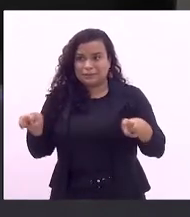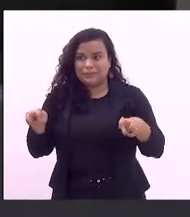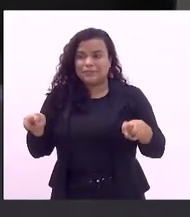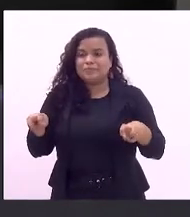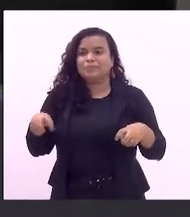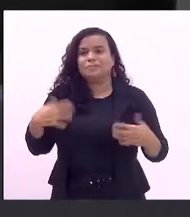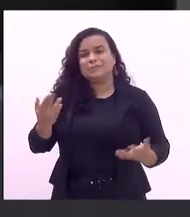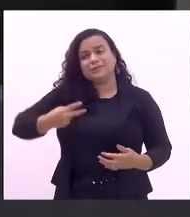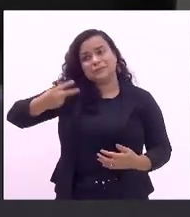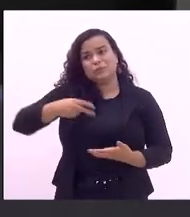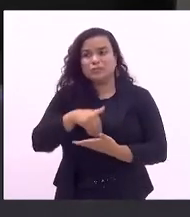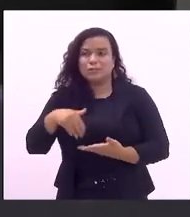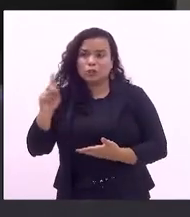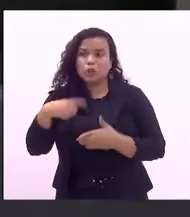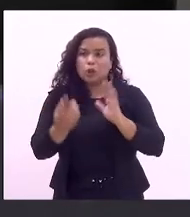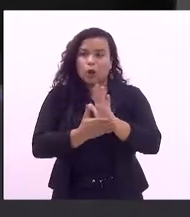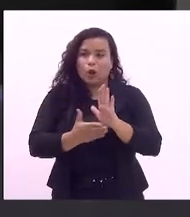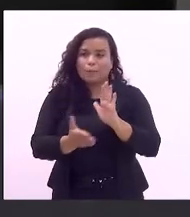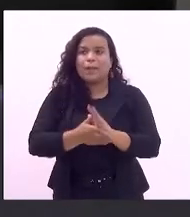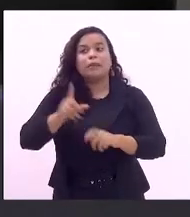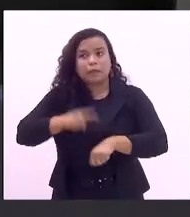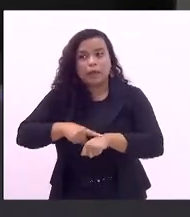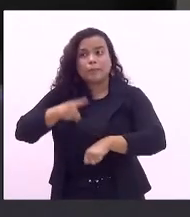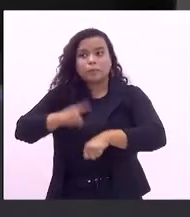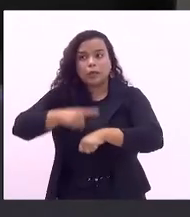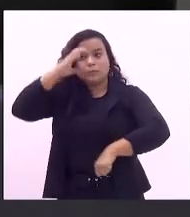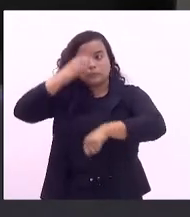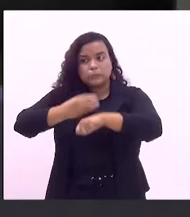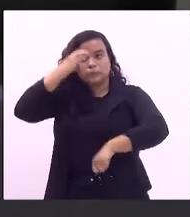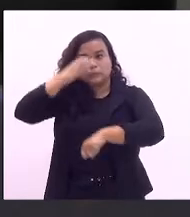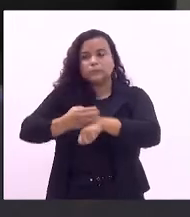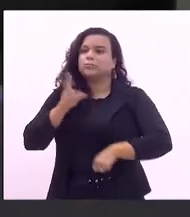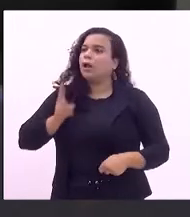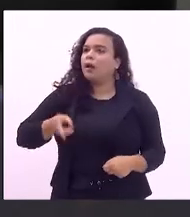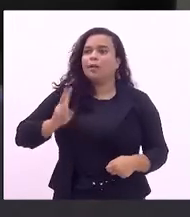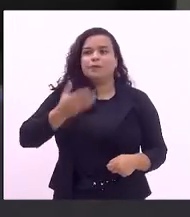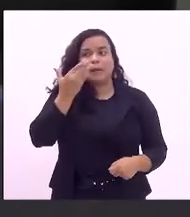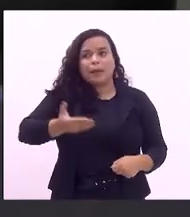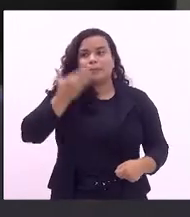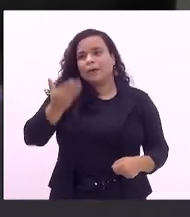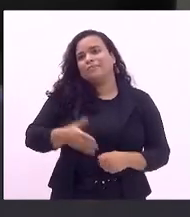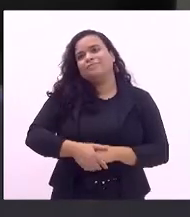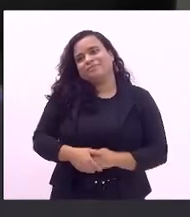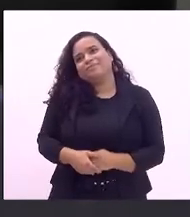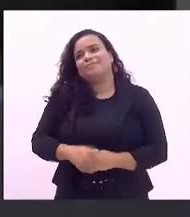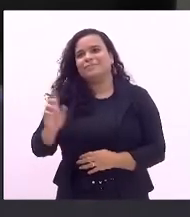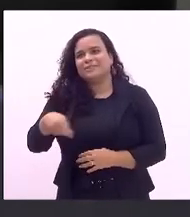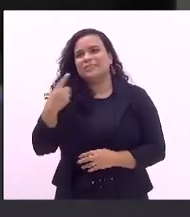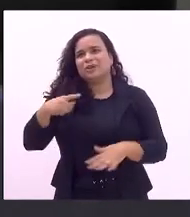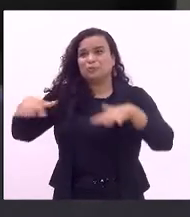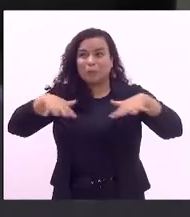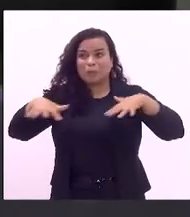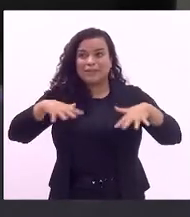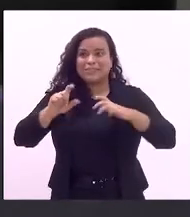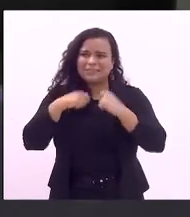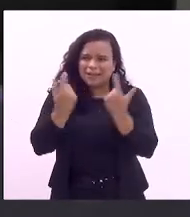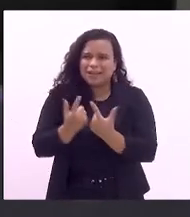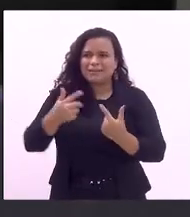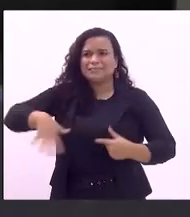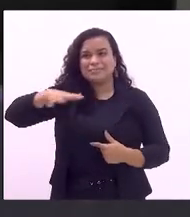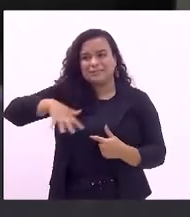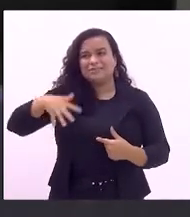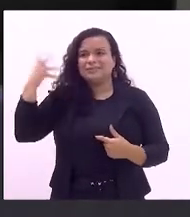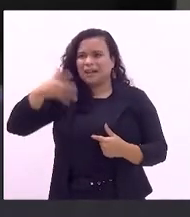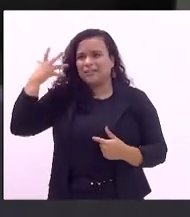secretária a gente cobra muito dos outros deputados o Rigor com os horários porque a gente mobiliza a casa para fazer